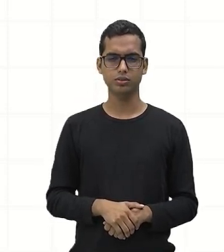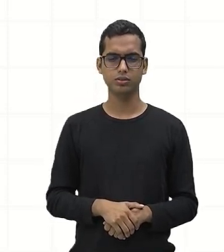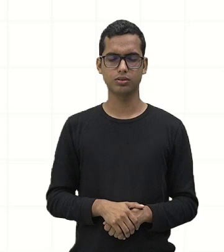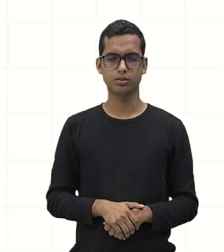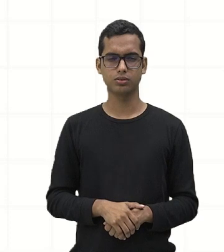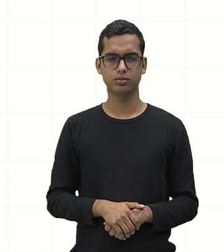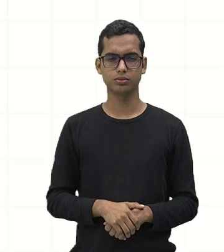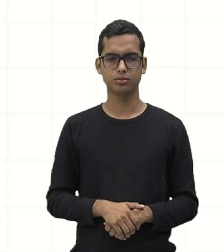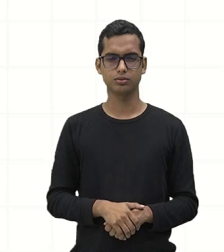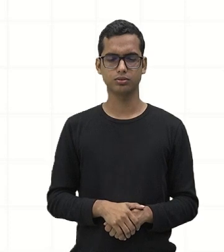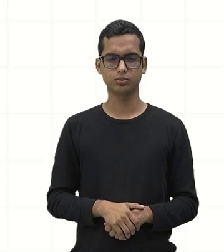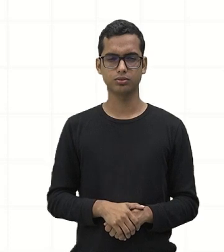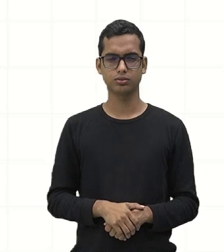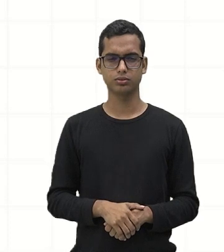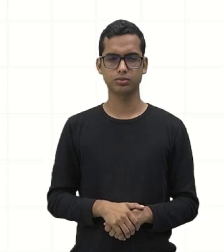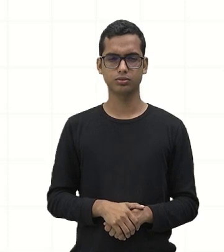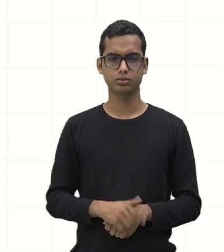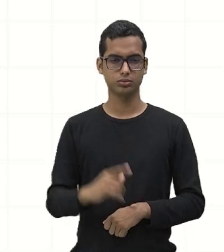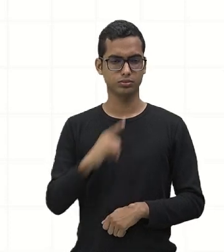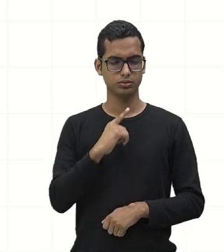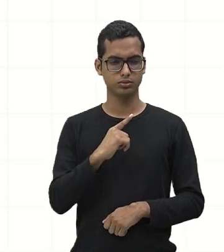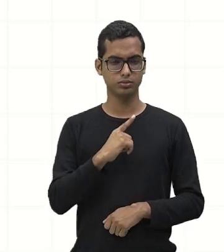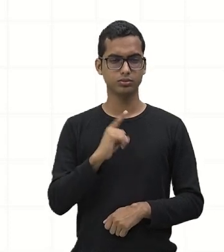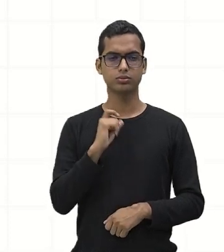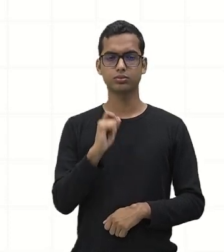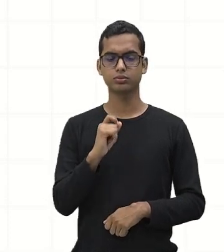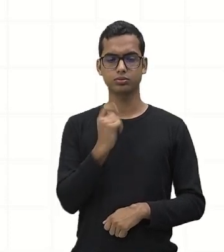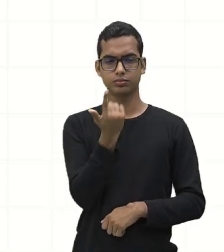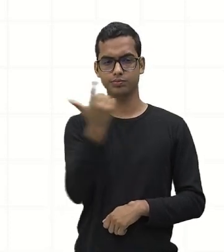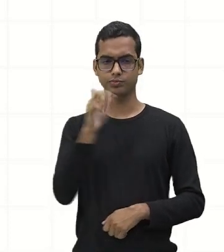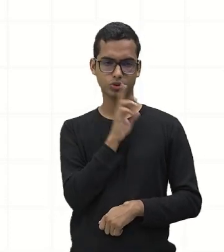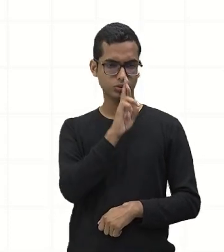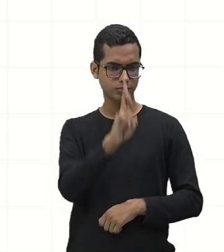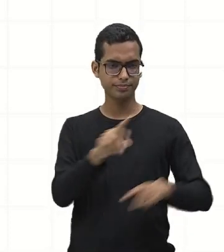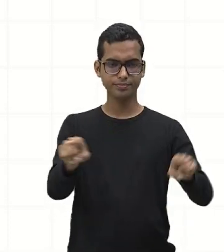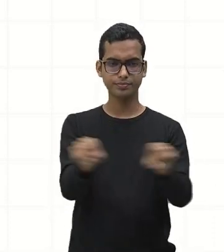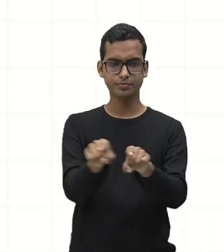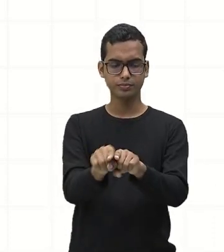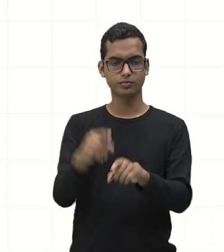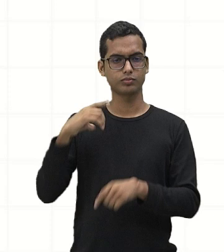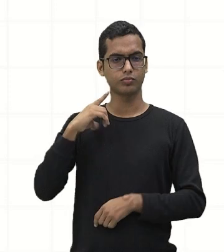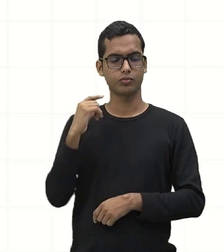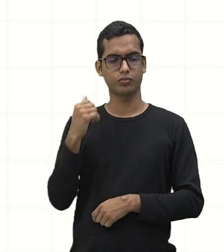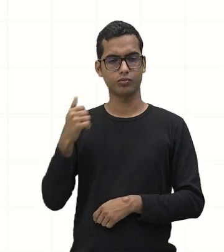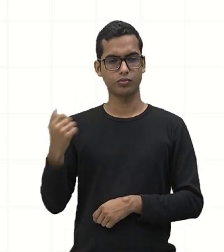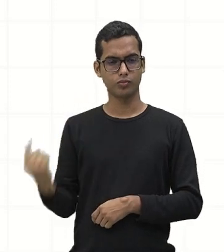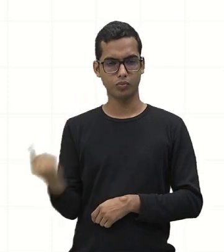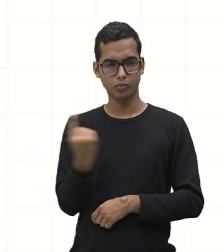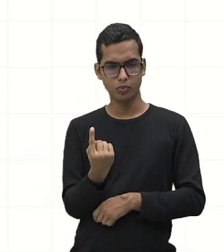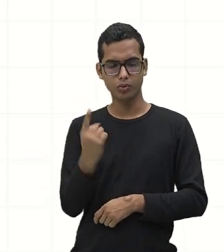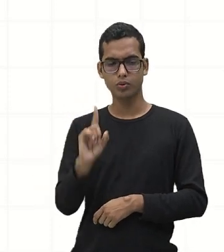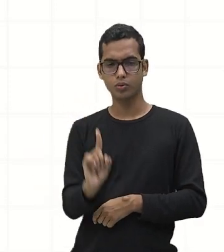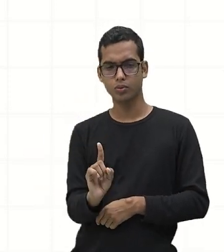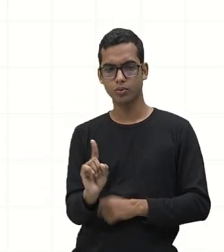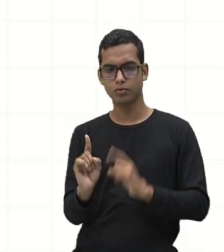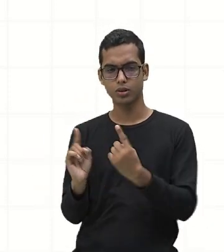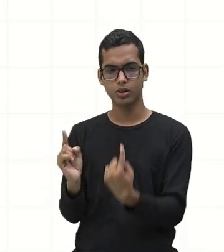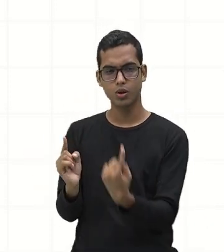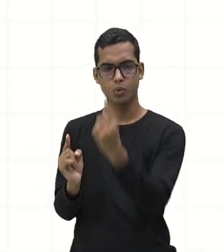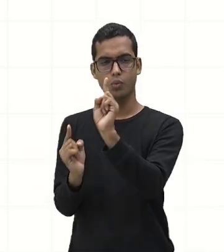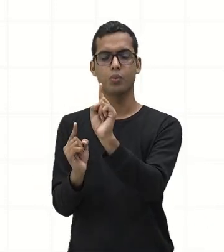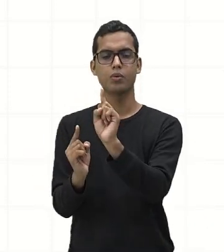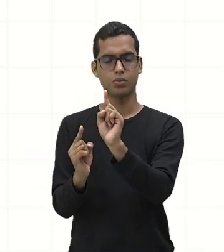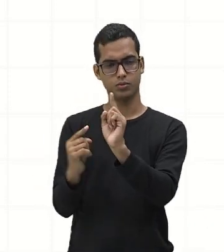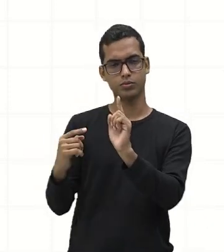E aí nós temos aqui os nossos outros resultados. Né? 11 elevado a 1 dá o próprio 11. Então,